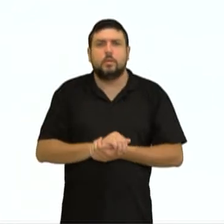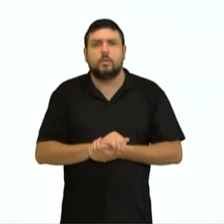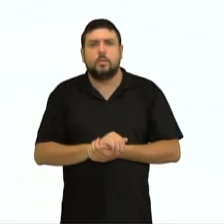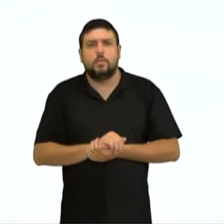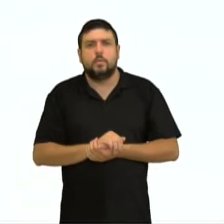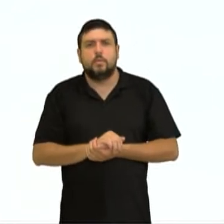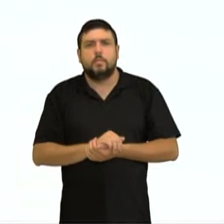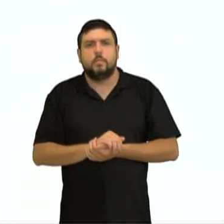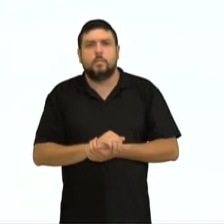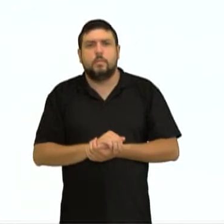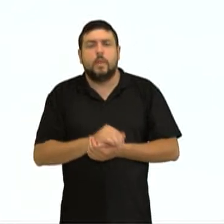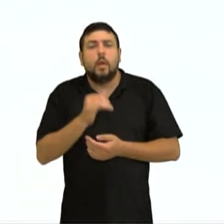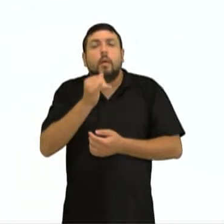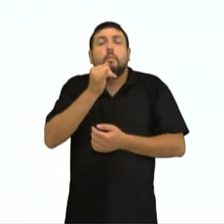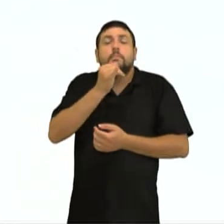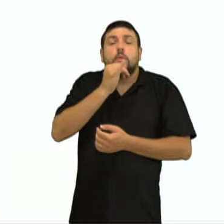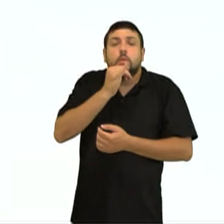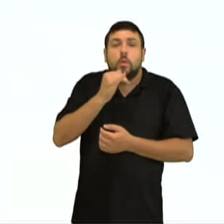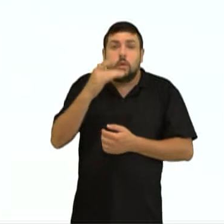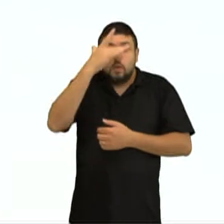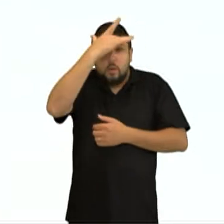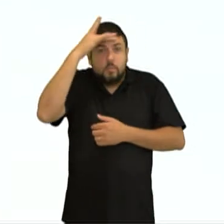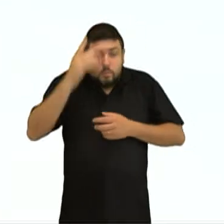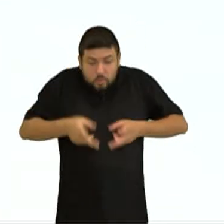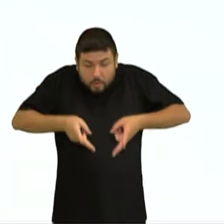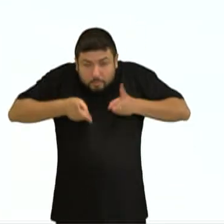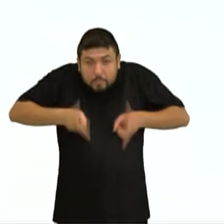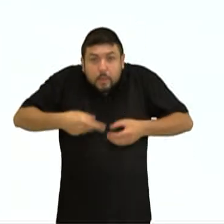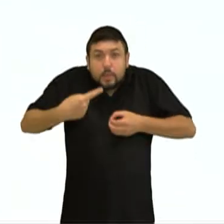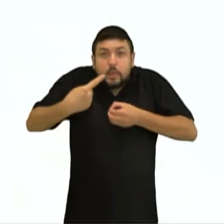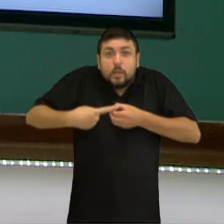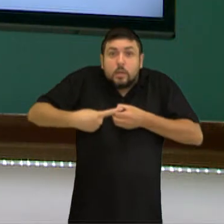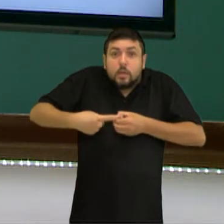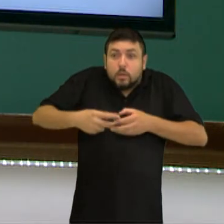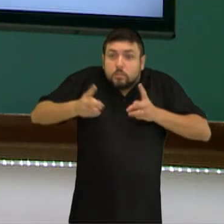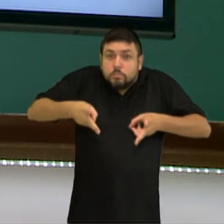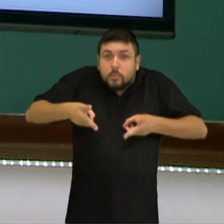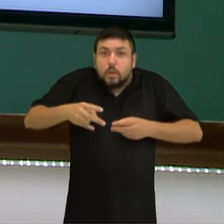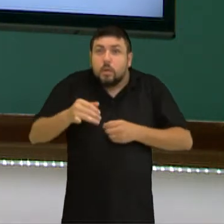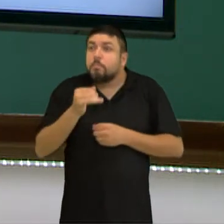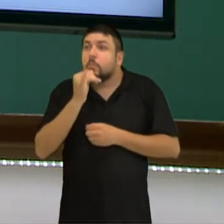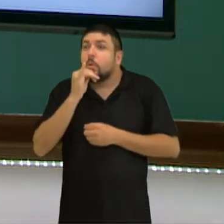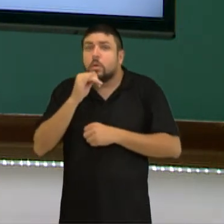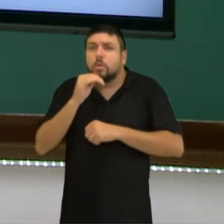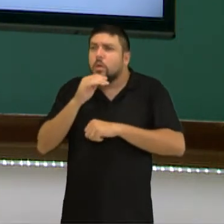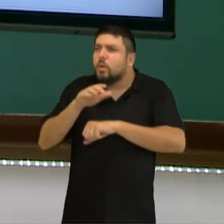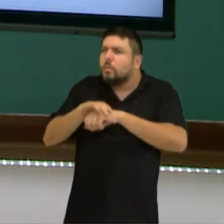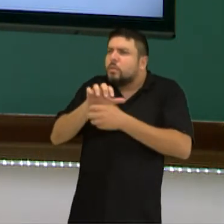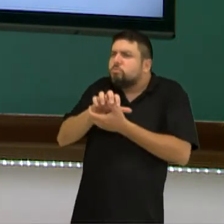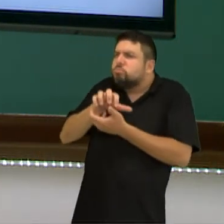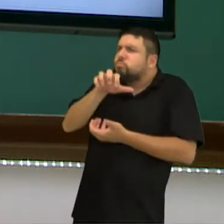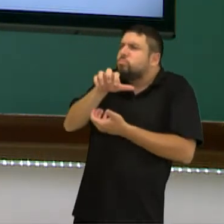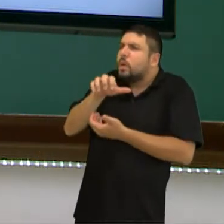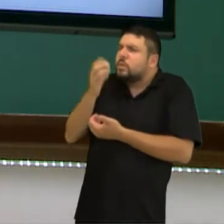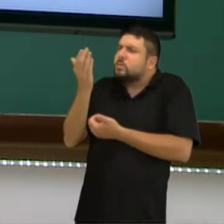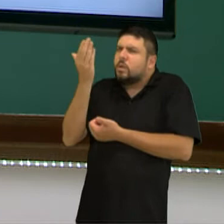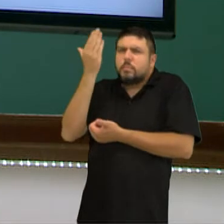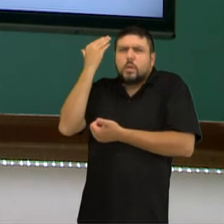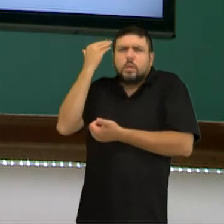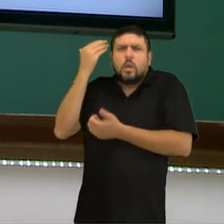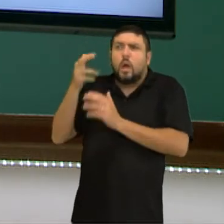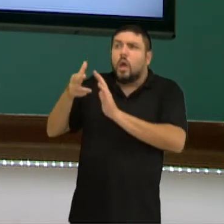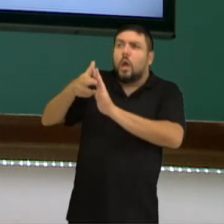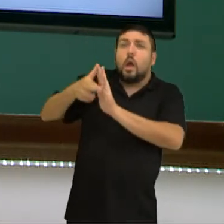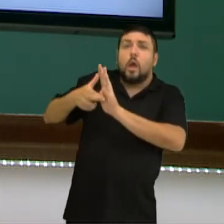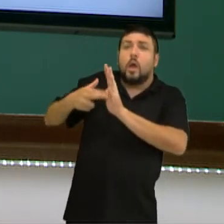diferentes. Mesmo pessoas que moram na mesma cidade que você, mas viveram há 50, 60 anos atrás, talvez as regras de